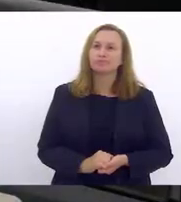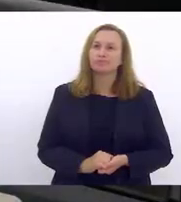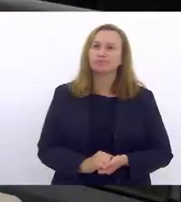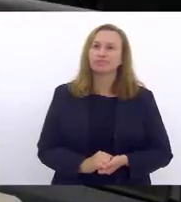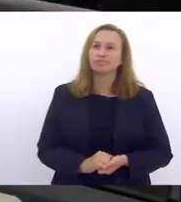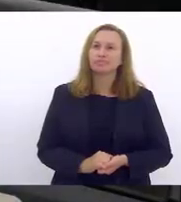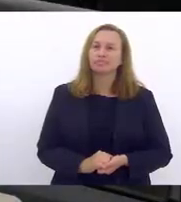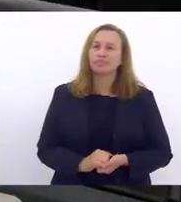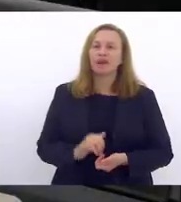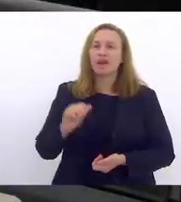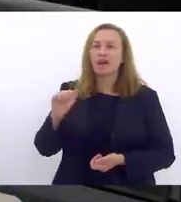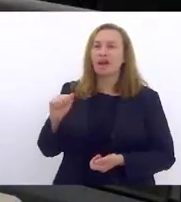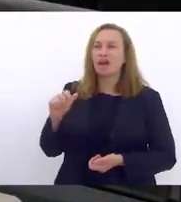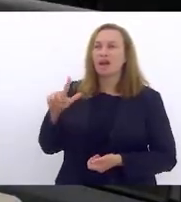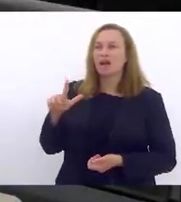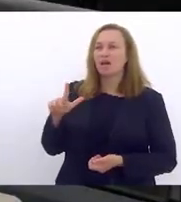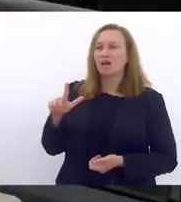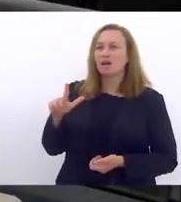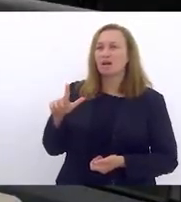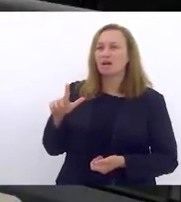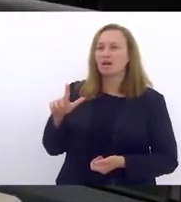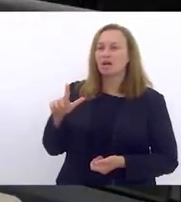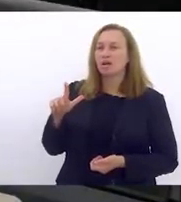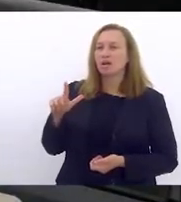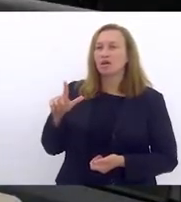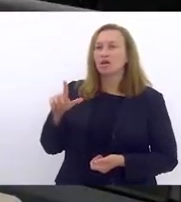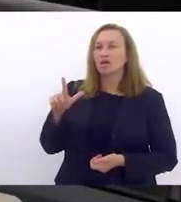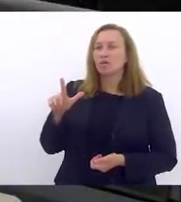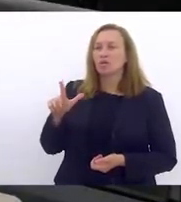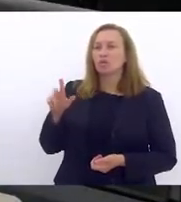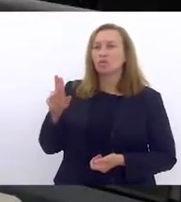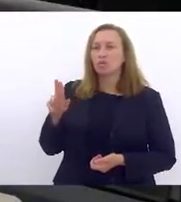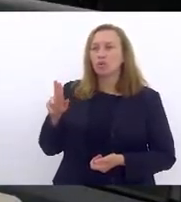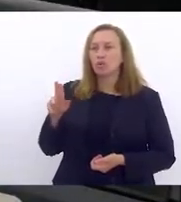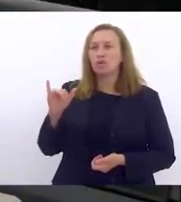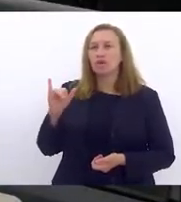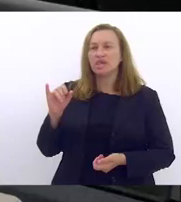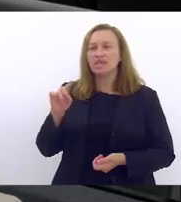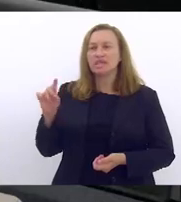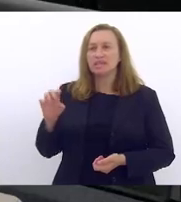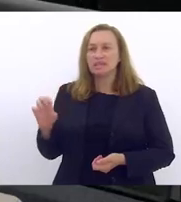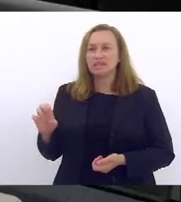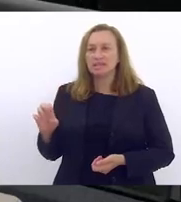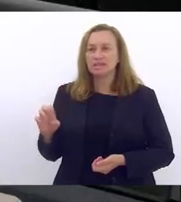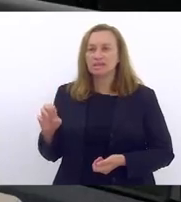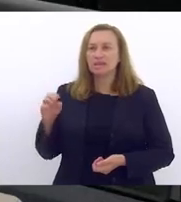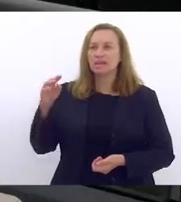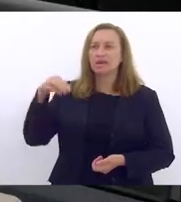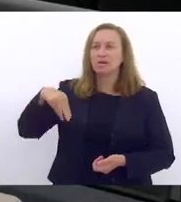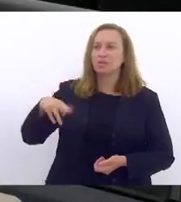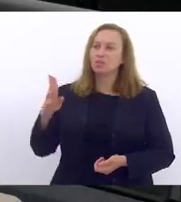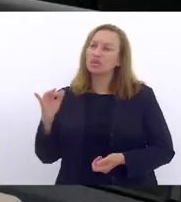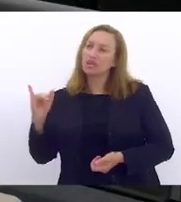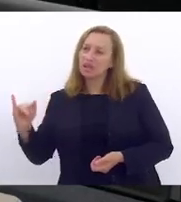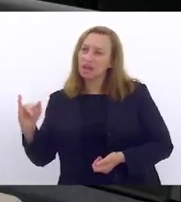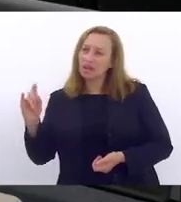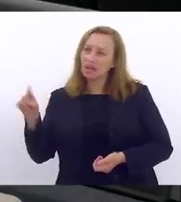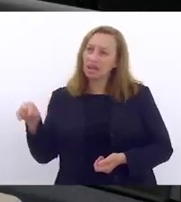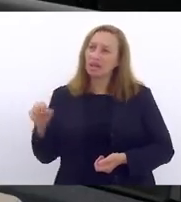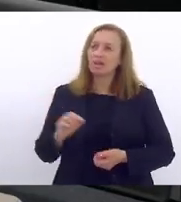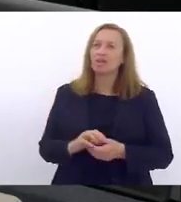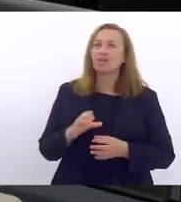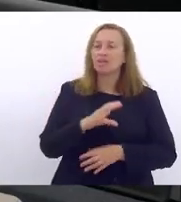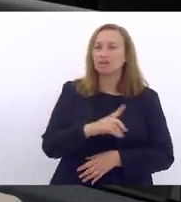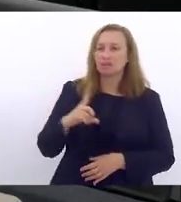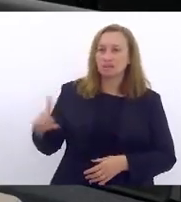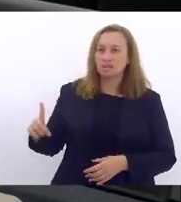a Luíse, inclusive. A Luíse. Então, Luíse... Tem uma apresentação. Tá bom. A Luíse Munier, coordenação do